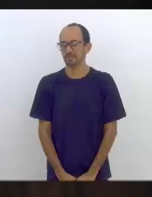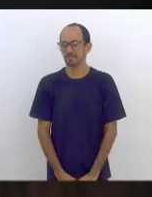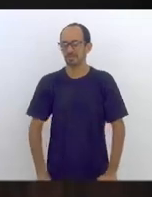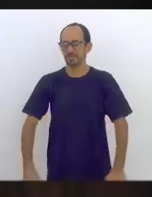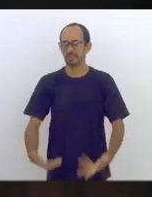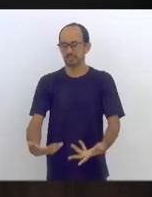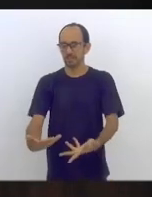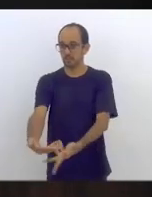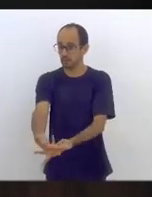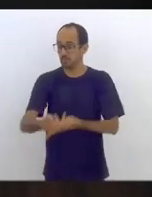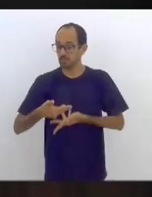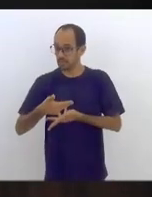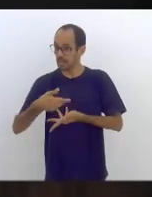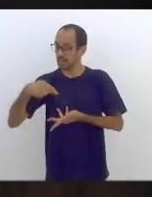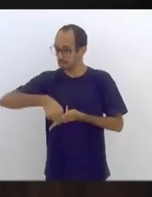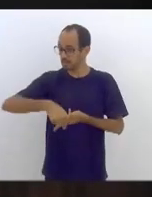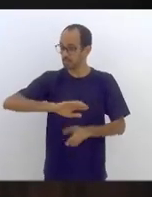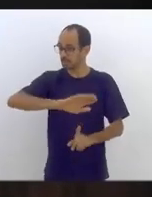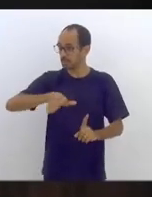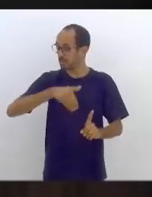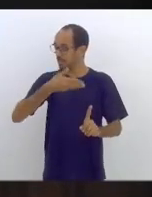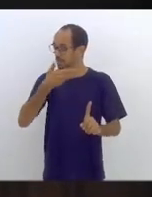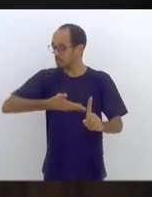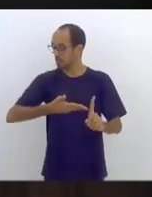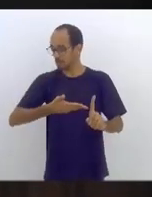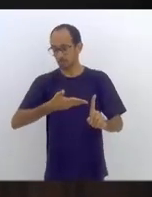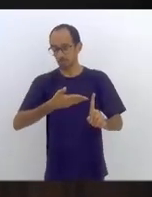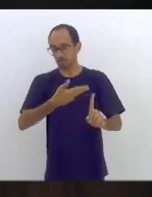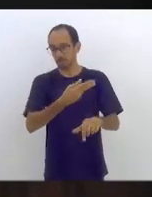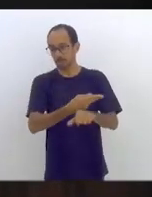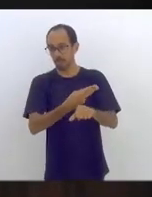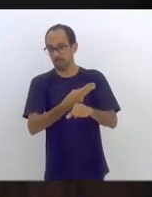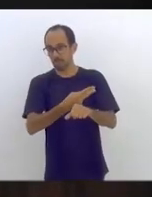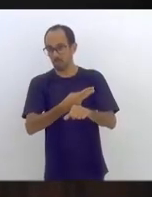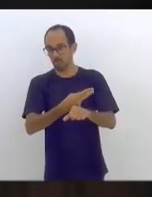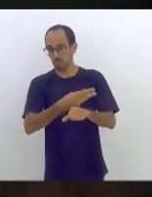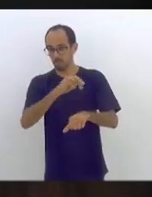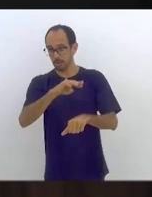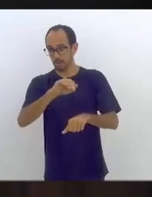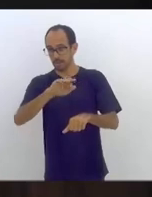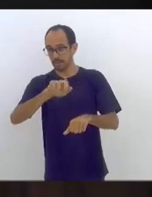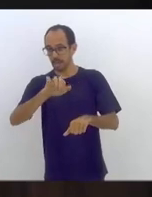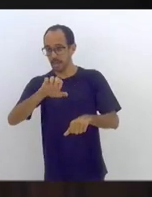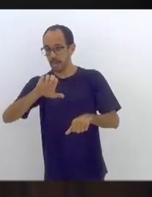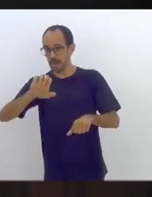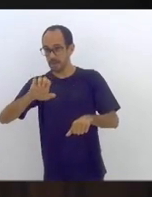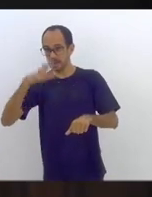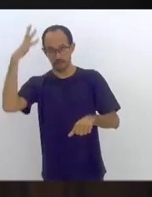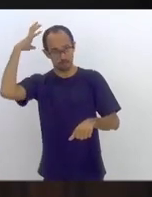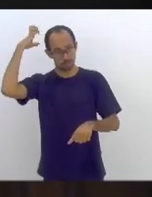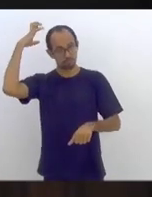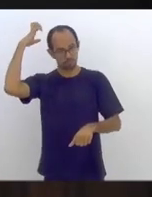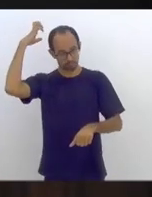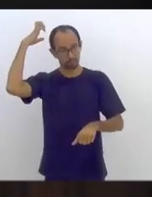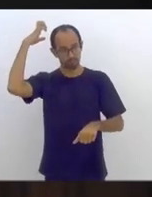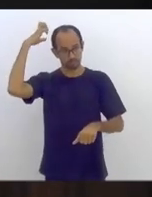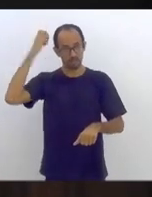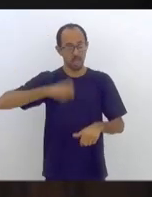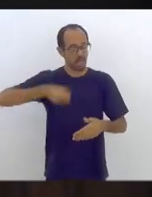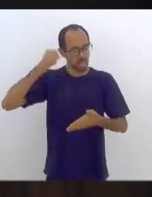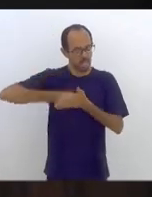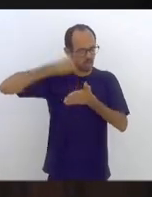Quero convidar para receber o prêmio Marielle Franco, ela que é a nossa referência e resistência da